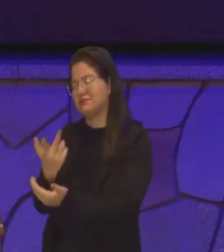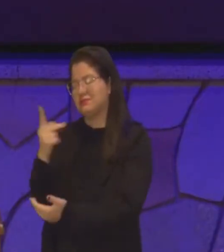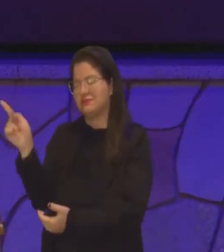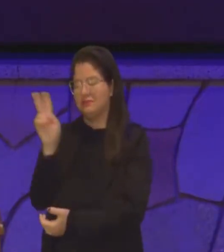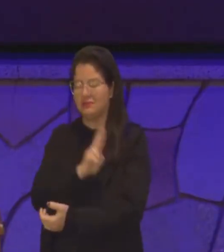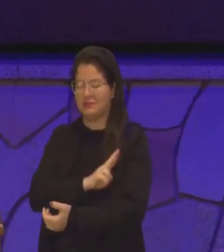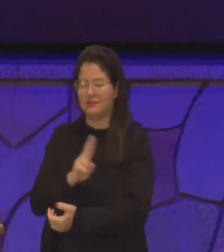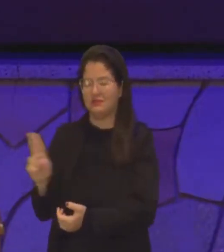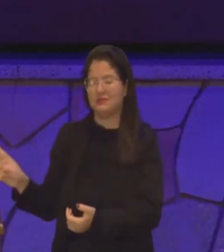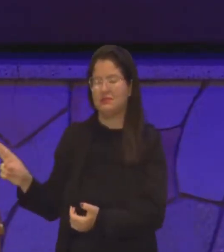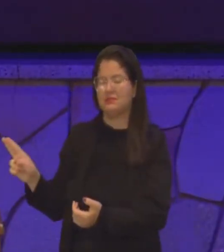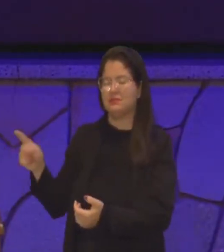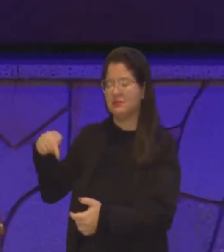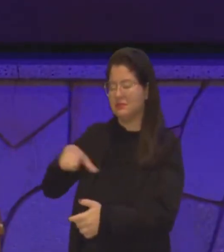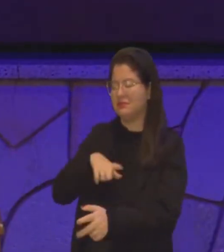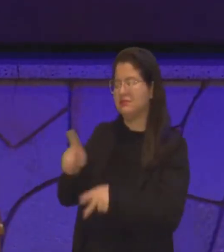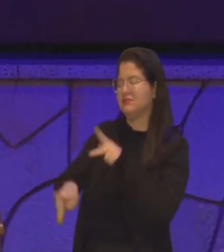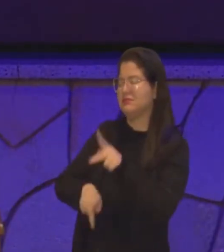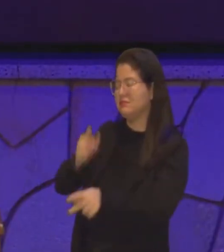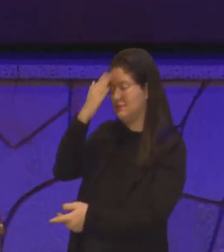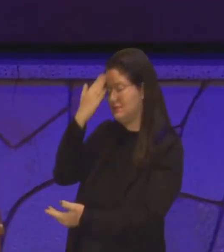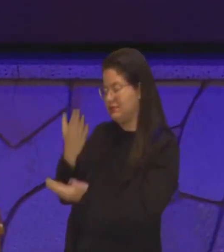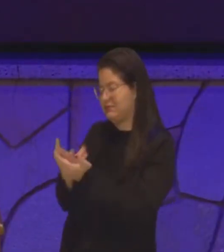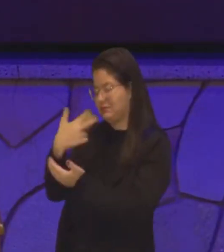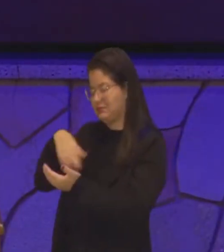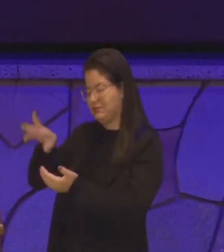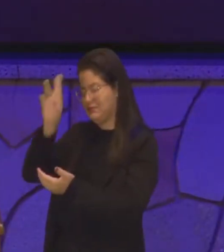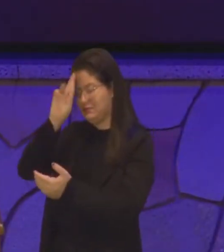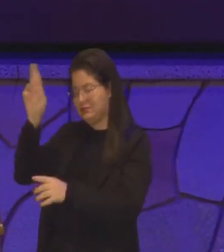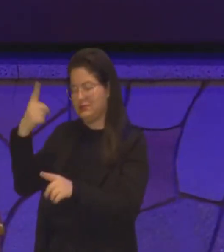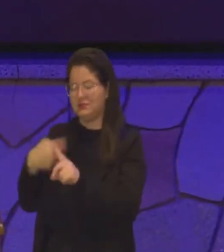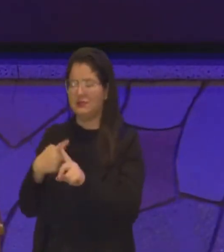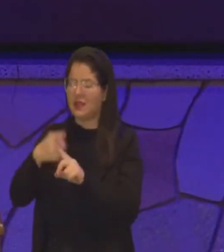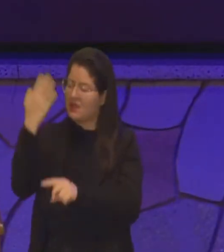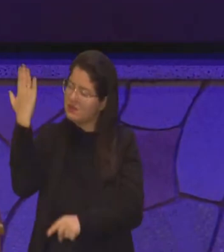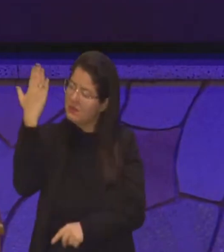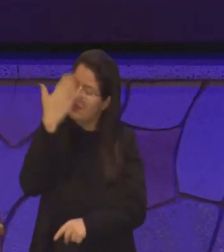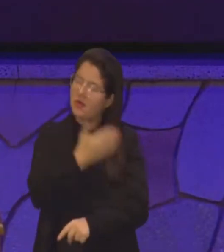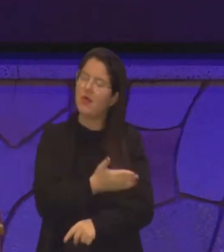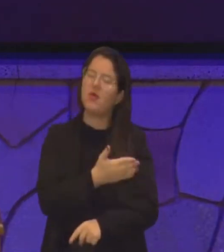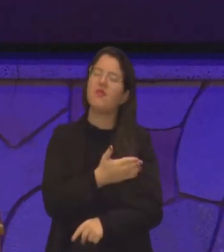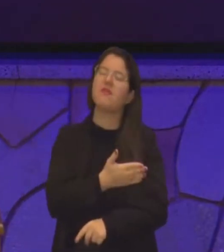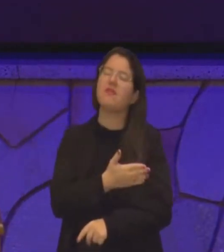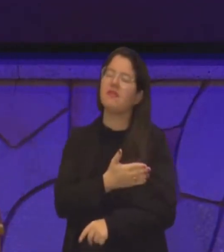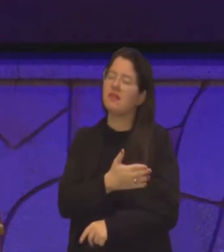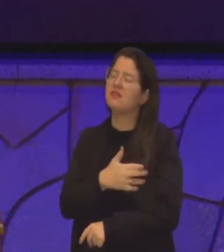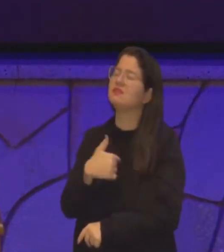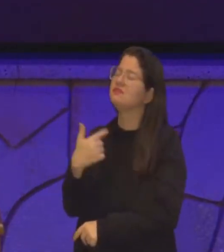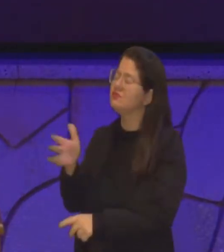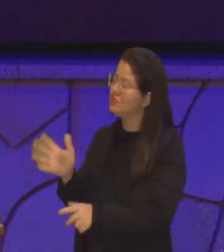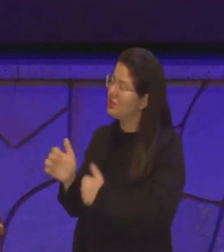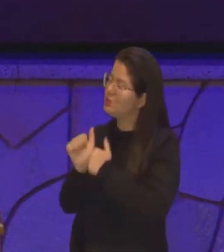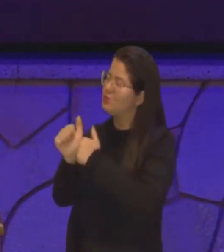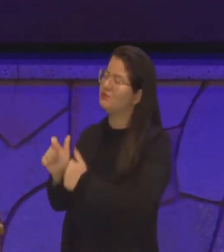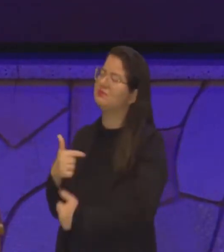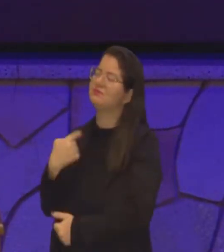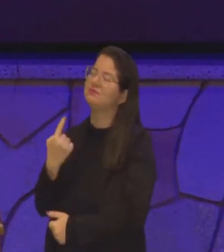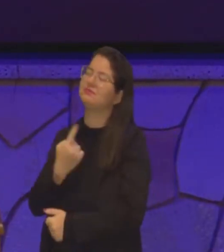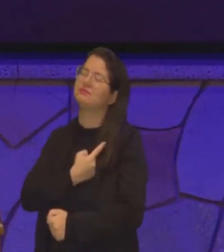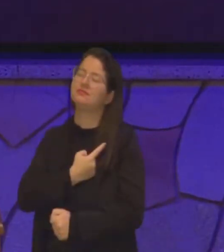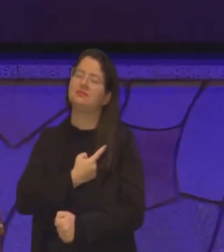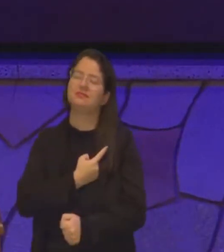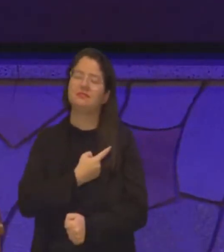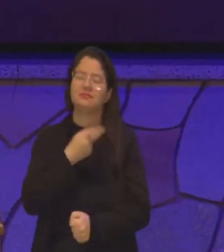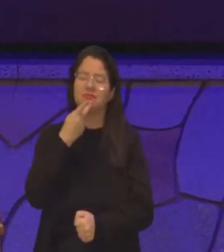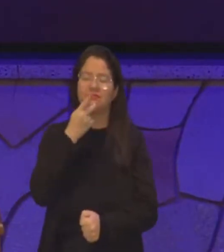nome. E aqui há um povo que crê no Senhor, ó Deus, e porque os sinais, ó Deus, não têm nos acompanhado,